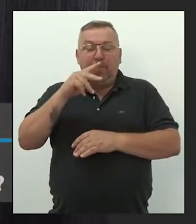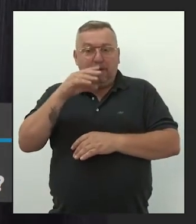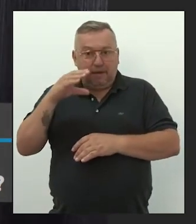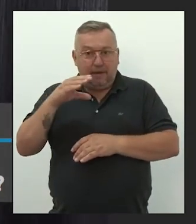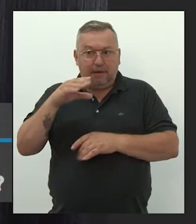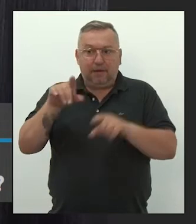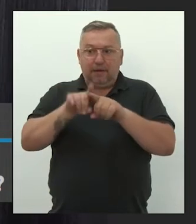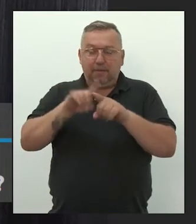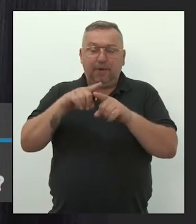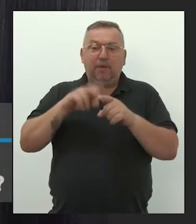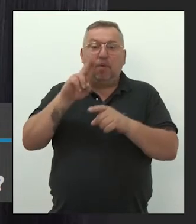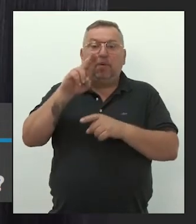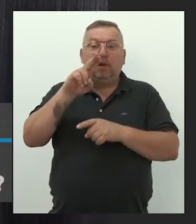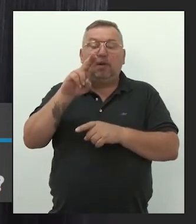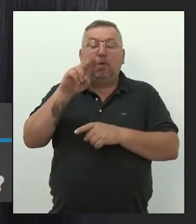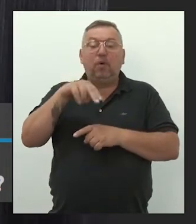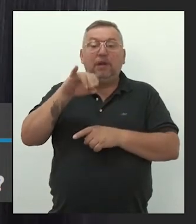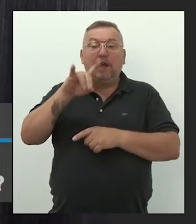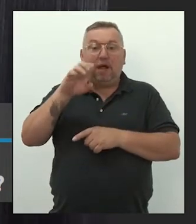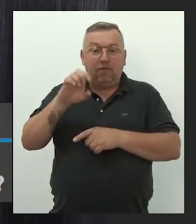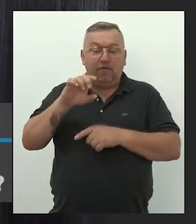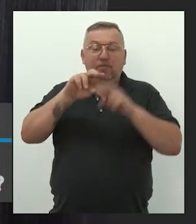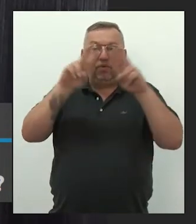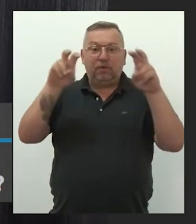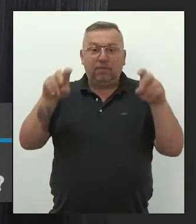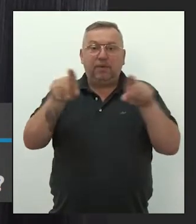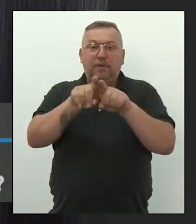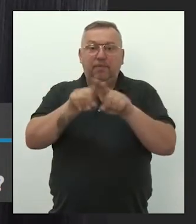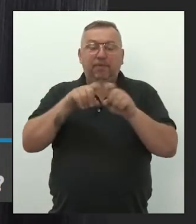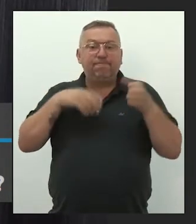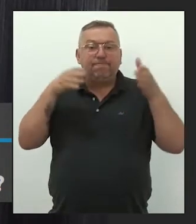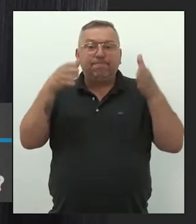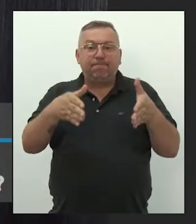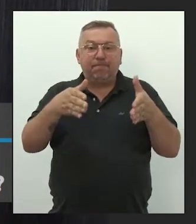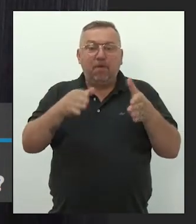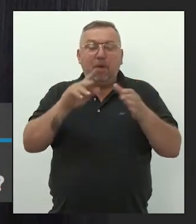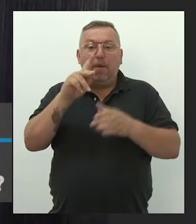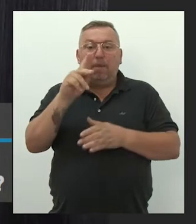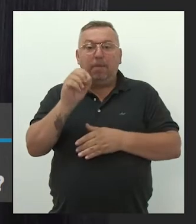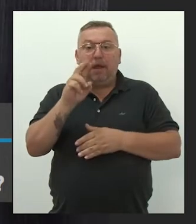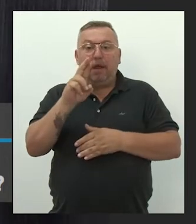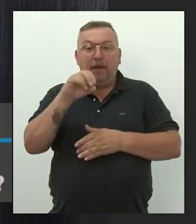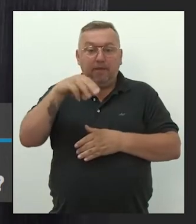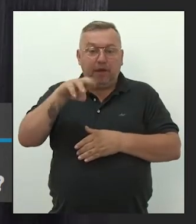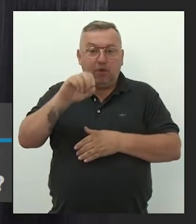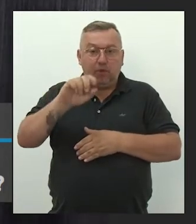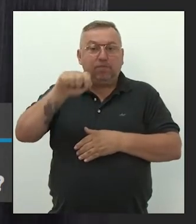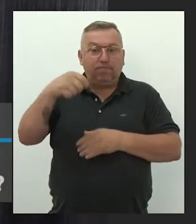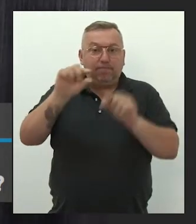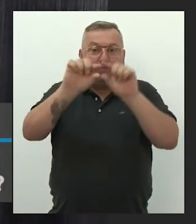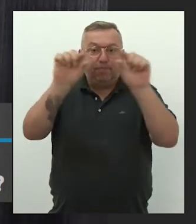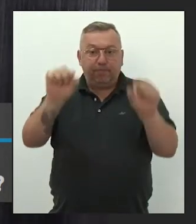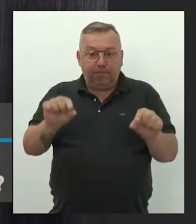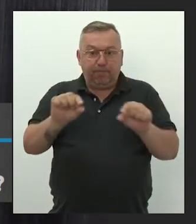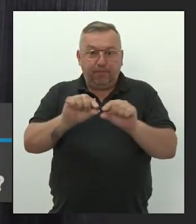com a unidade temática de grandezas e medidas, abordando o tema perímetro, com a indagação, onde está